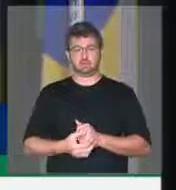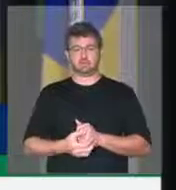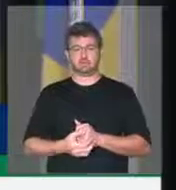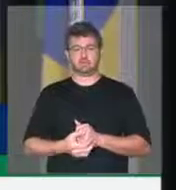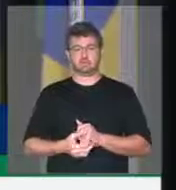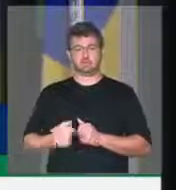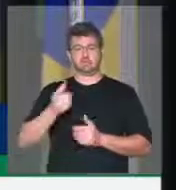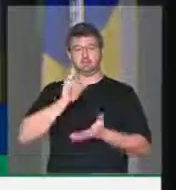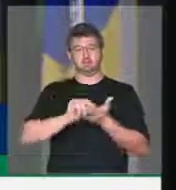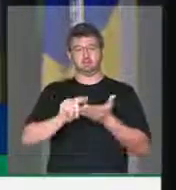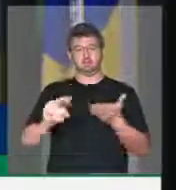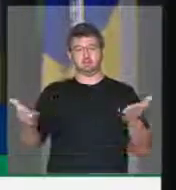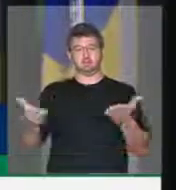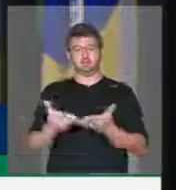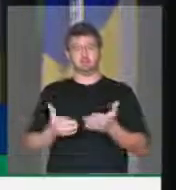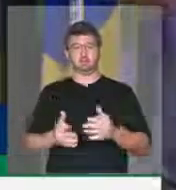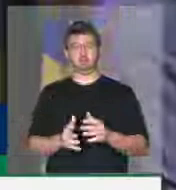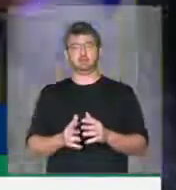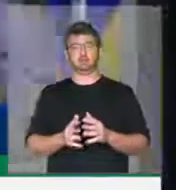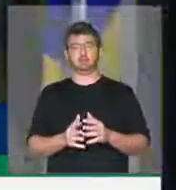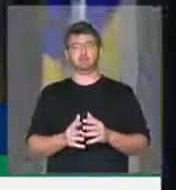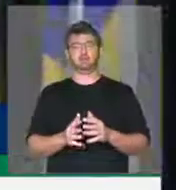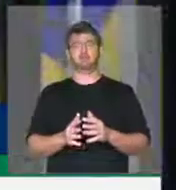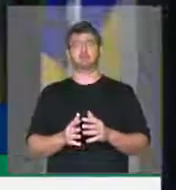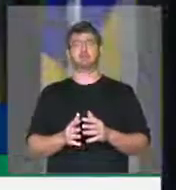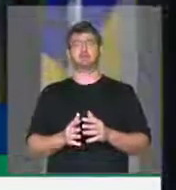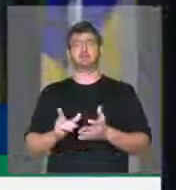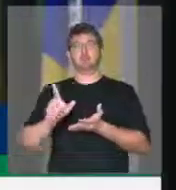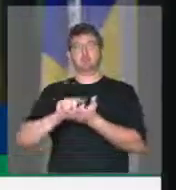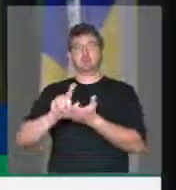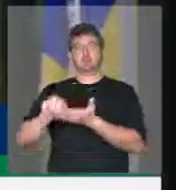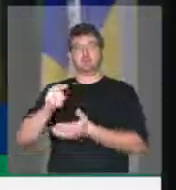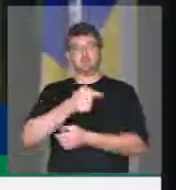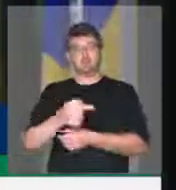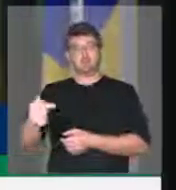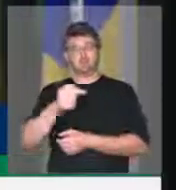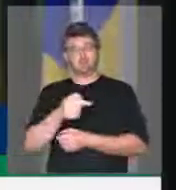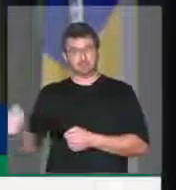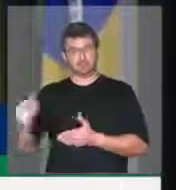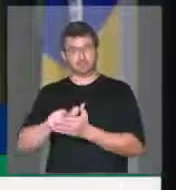traz no seu artigo de hoje, seu artigo semanal,